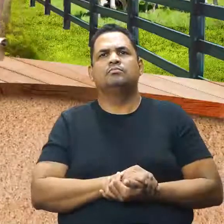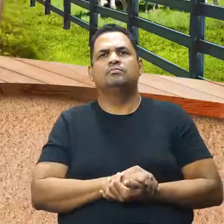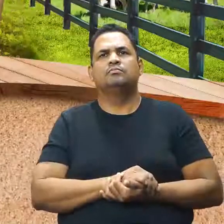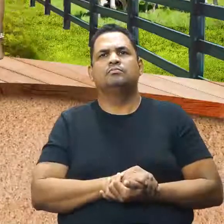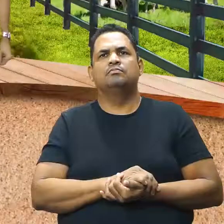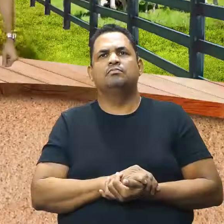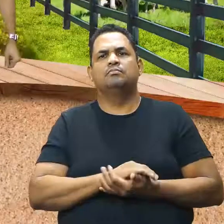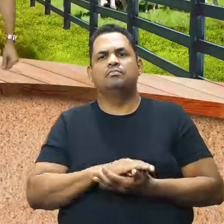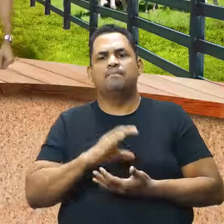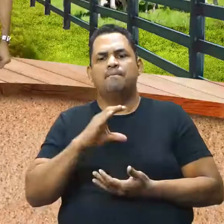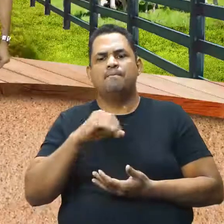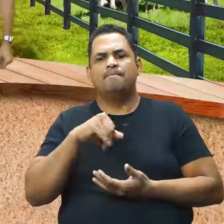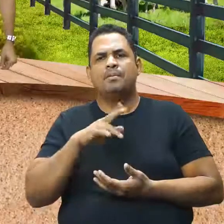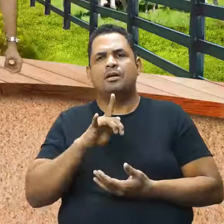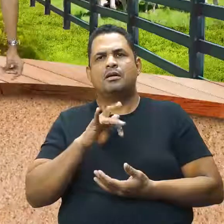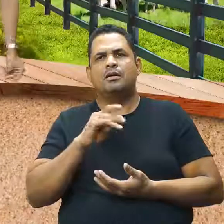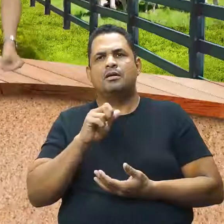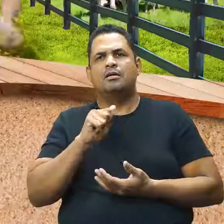manga,